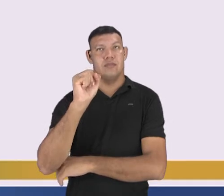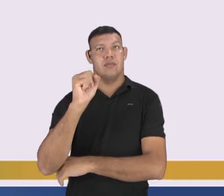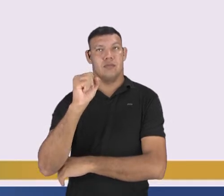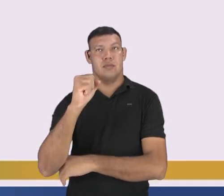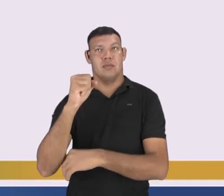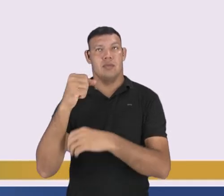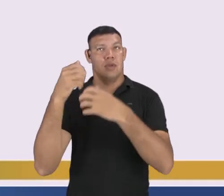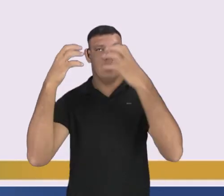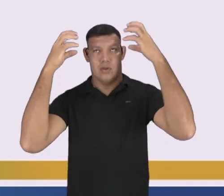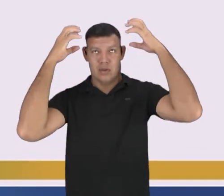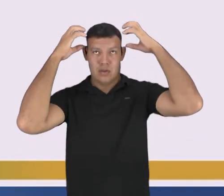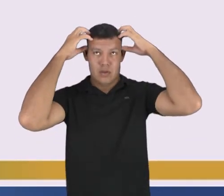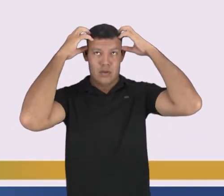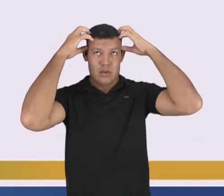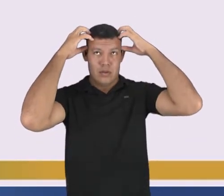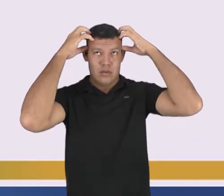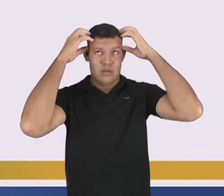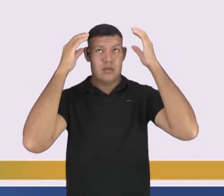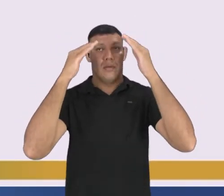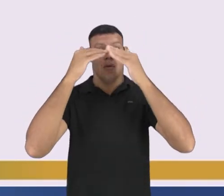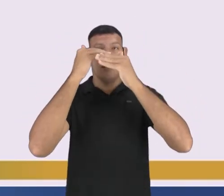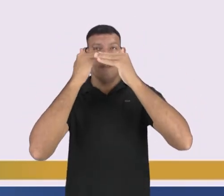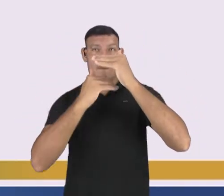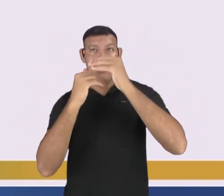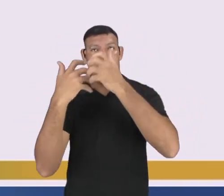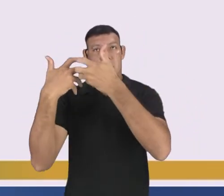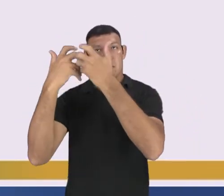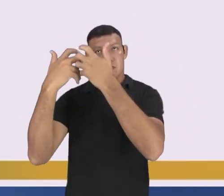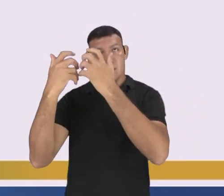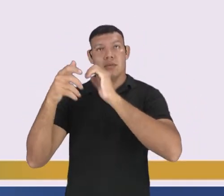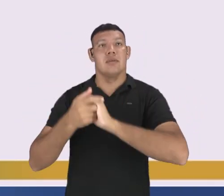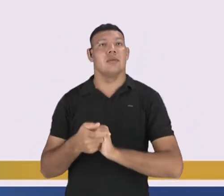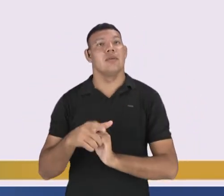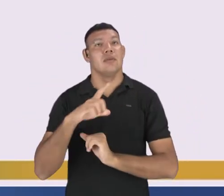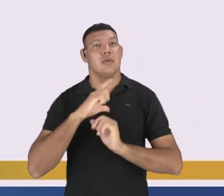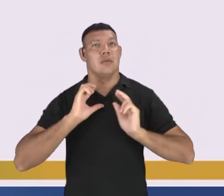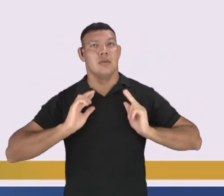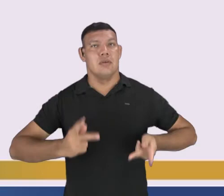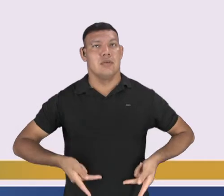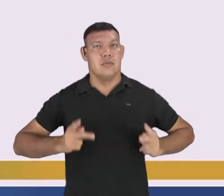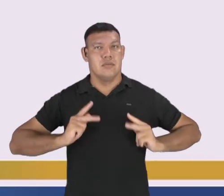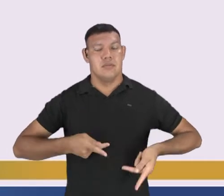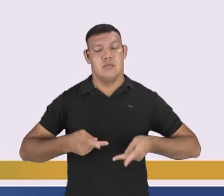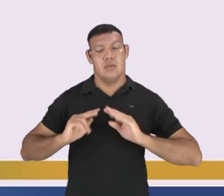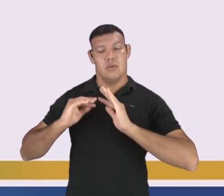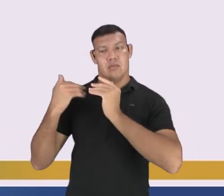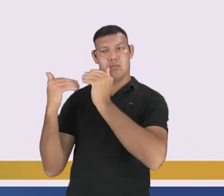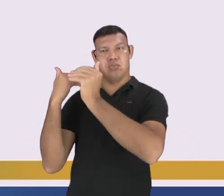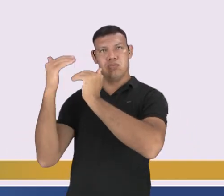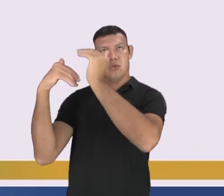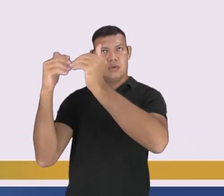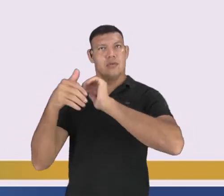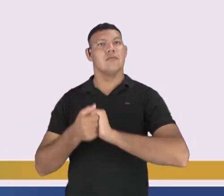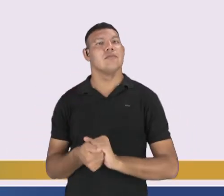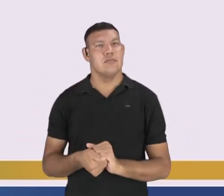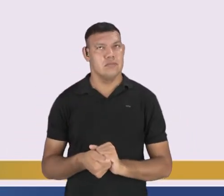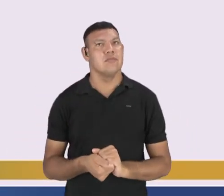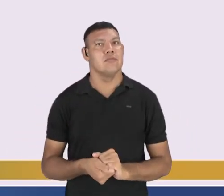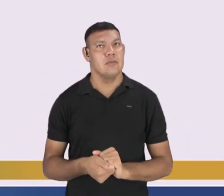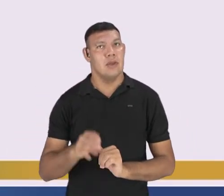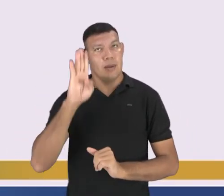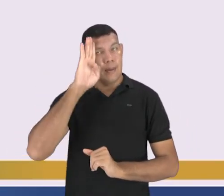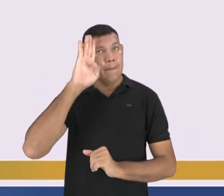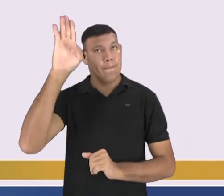abaixo do cérebro. Ela produz diversos hormônios, entre eles o hormônio do crescimento. Ela é considerada como a